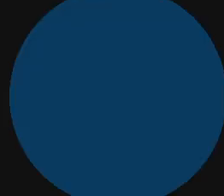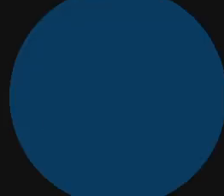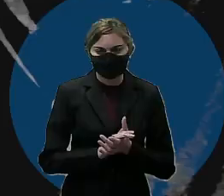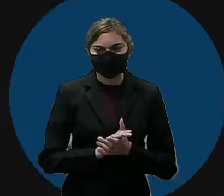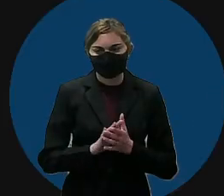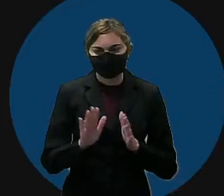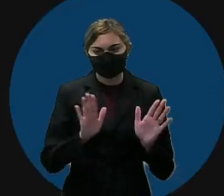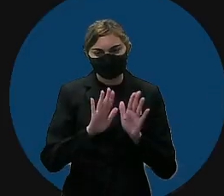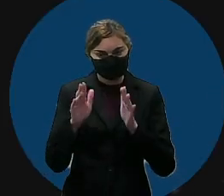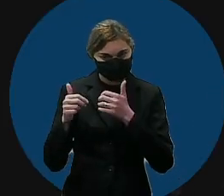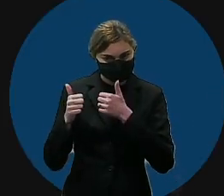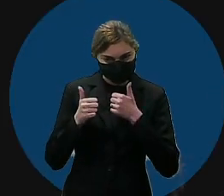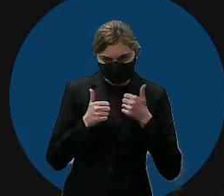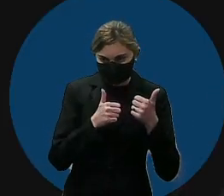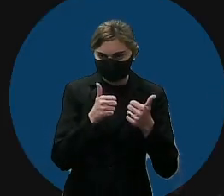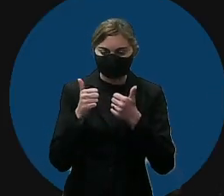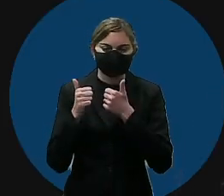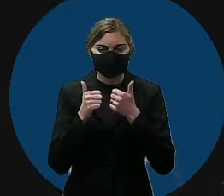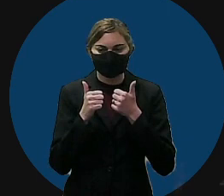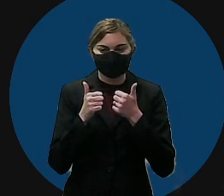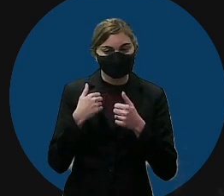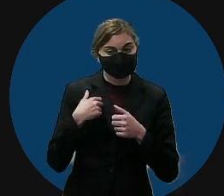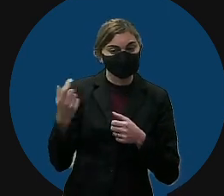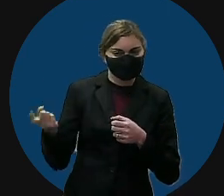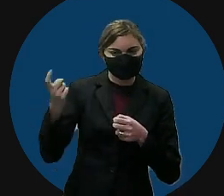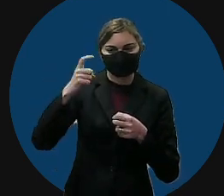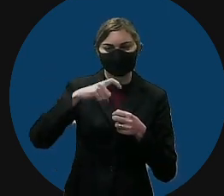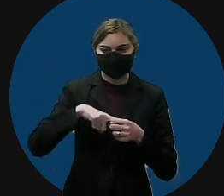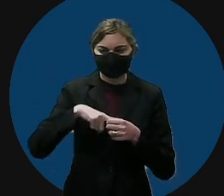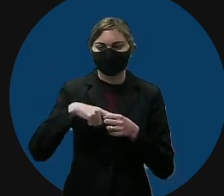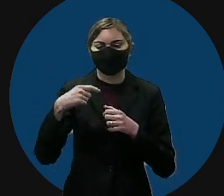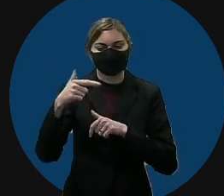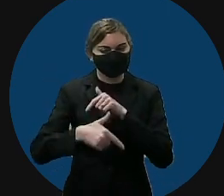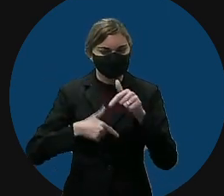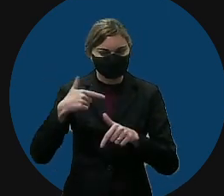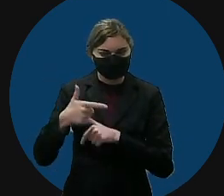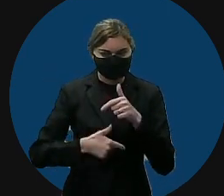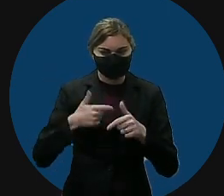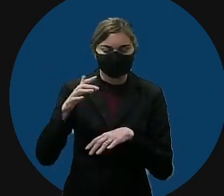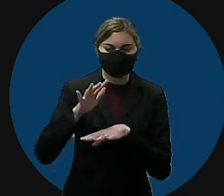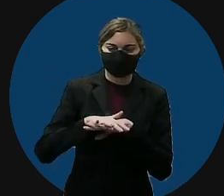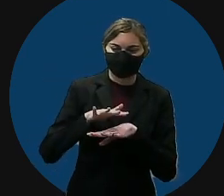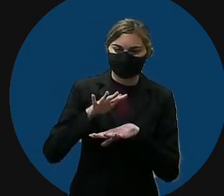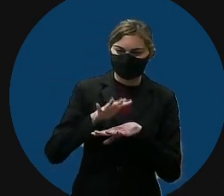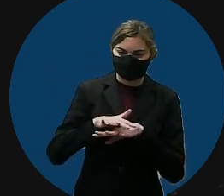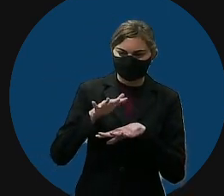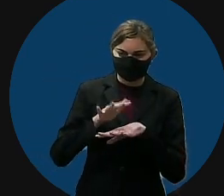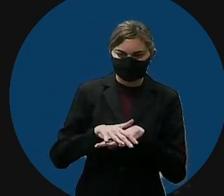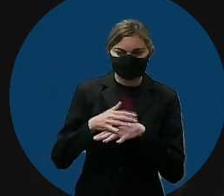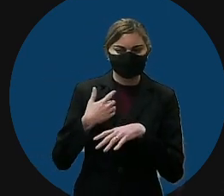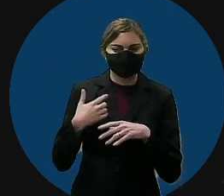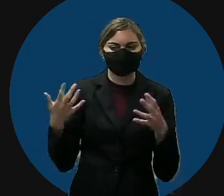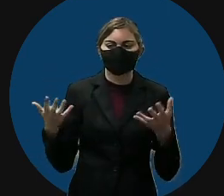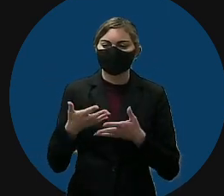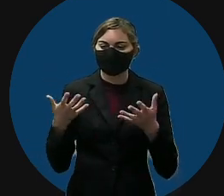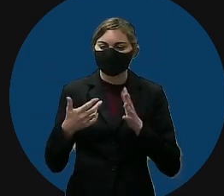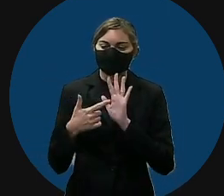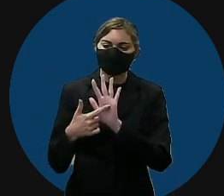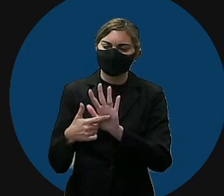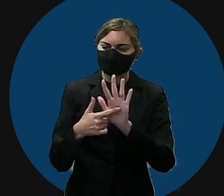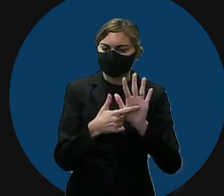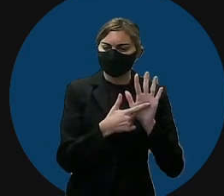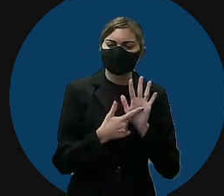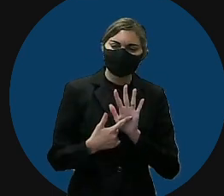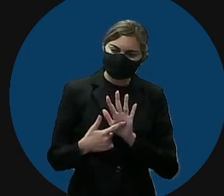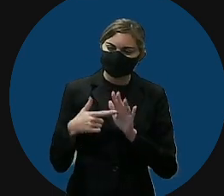E aí, galera, estamos de volta aí com mais um trabalho de matemática. Estaremos agora apresentando o